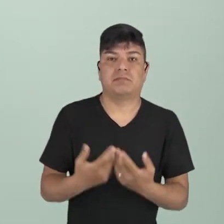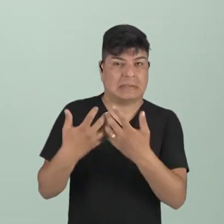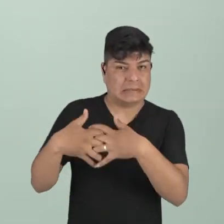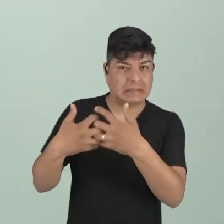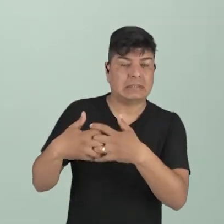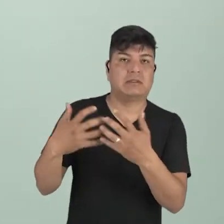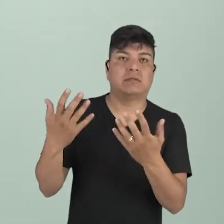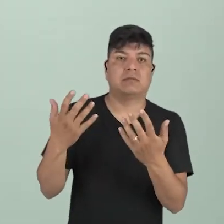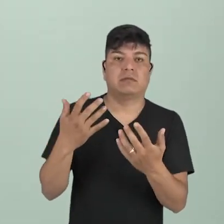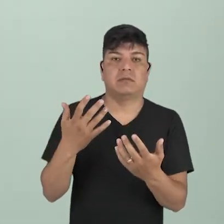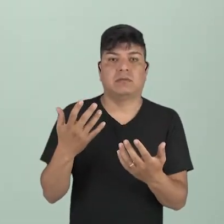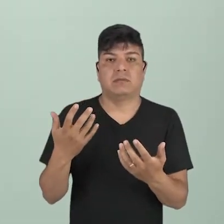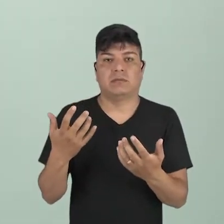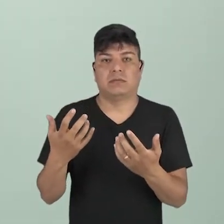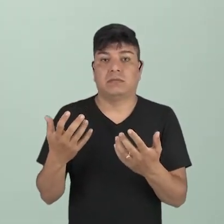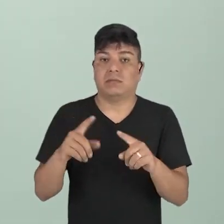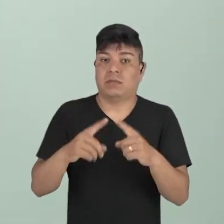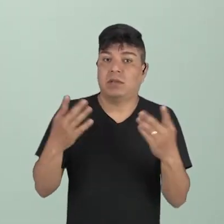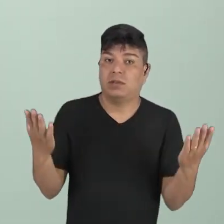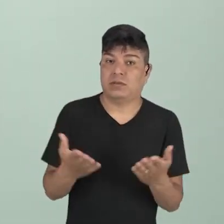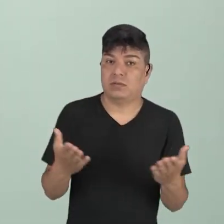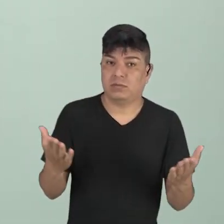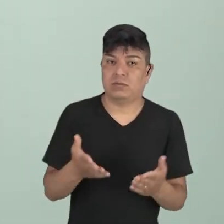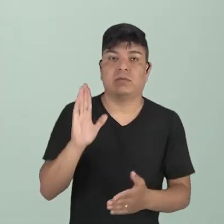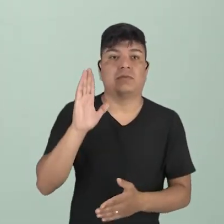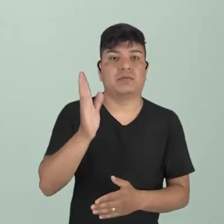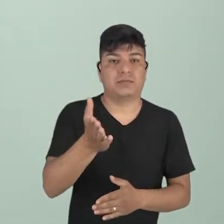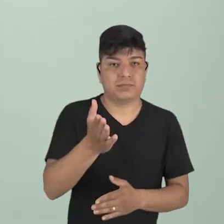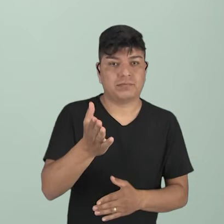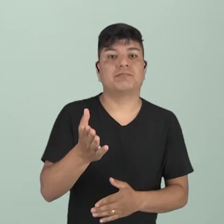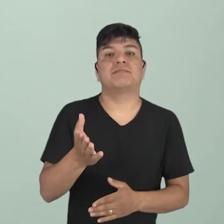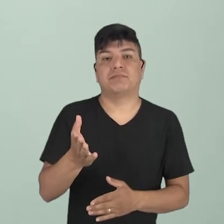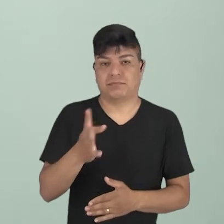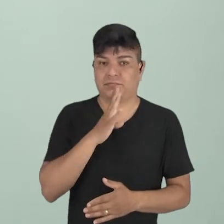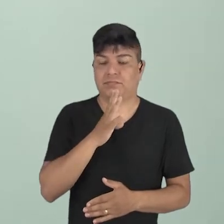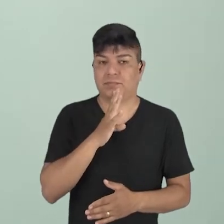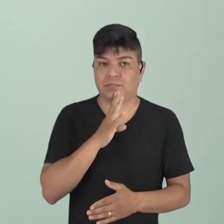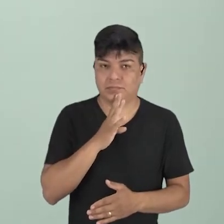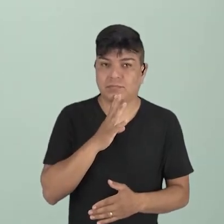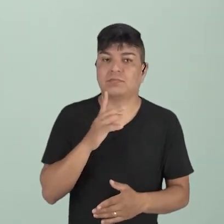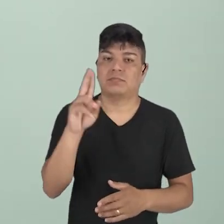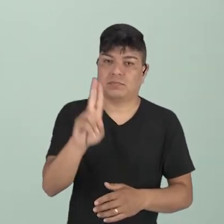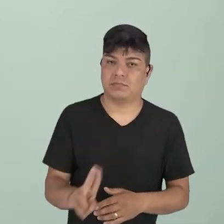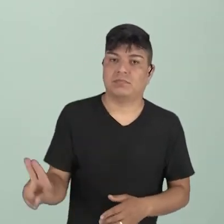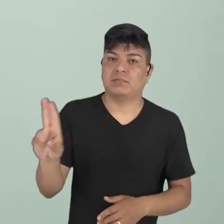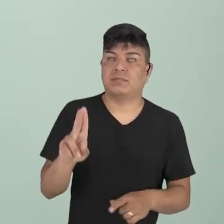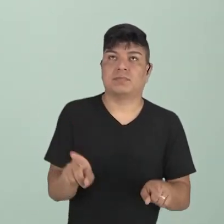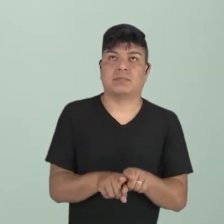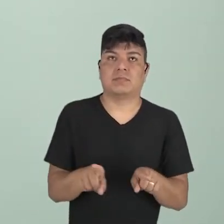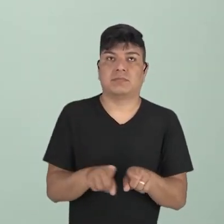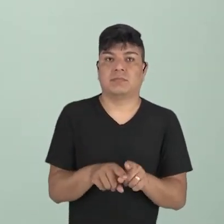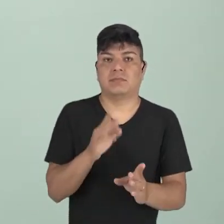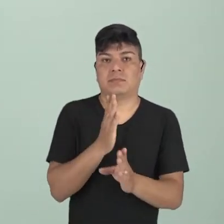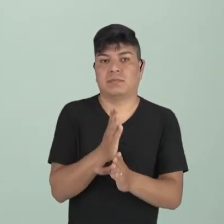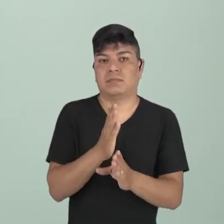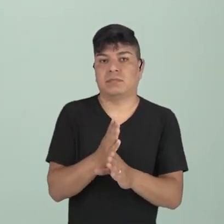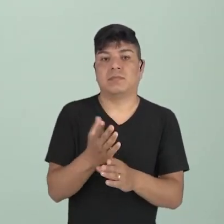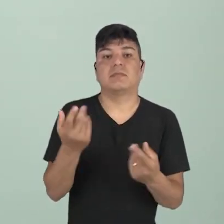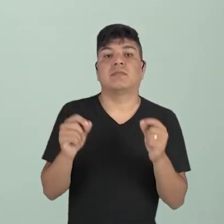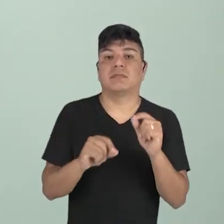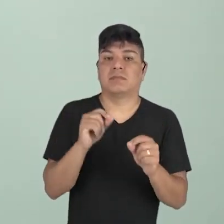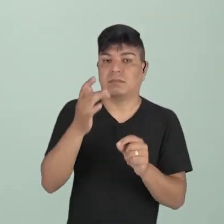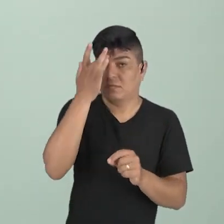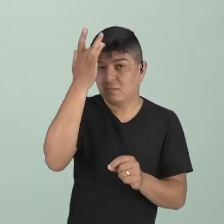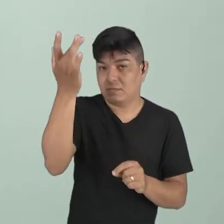primitivo ainda era pouco difundido. E hoje o EAD já é muito difundido, já é bastante utilizado, exatamente por essa praticidade